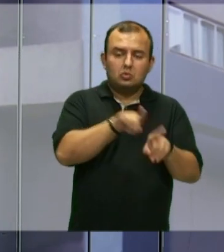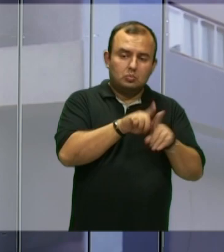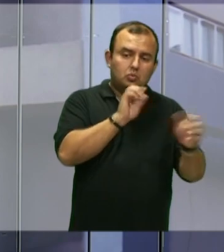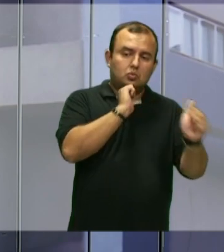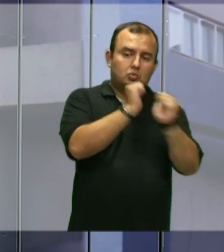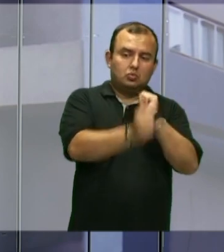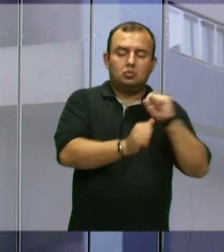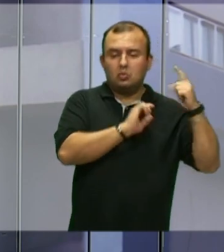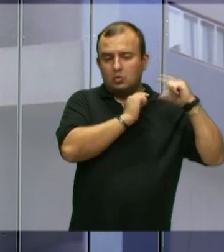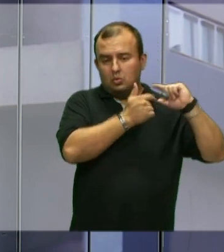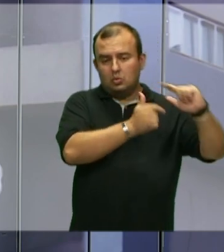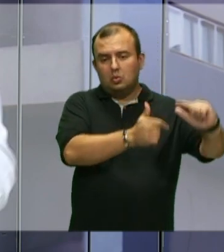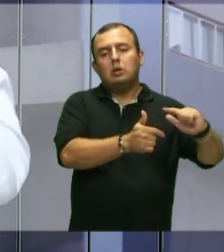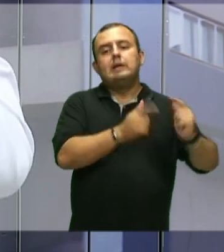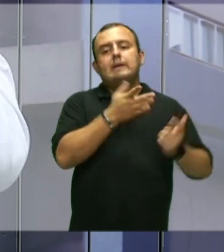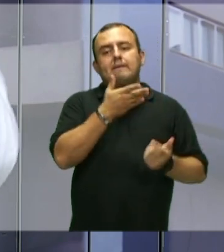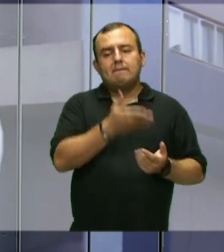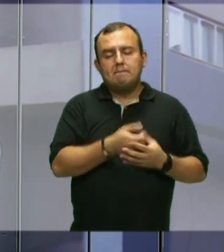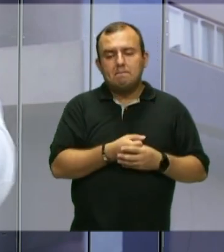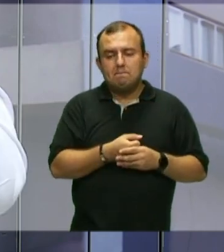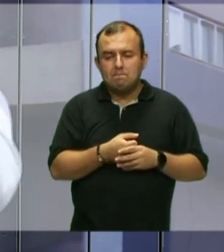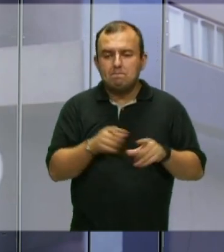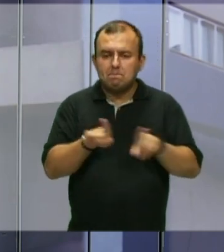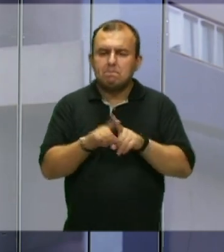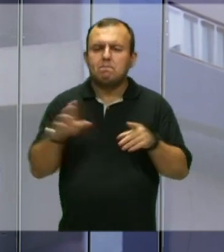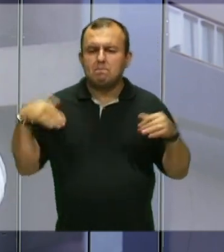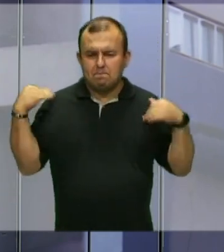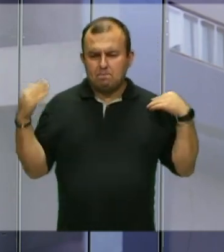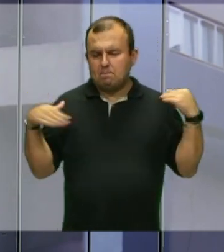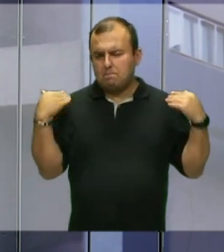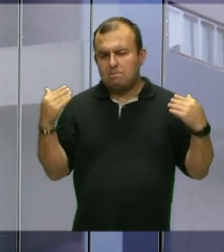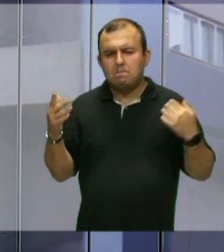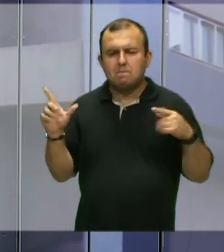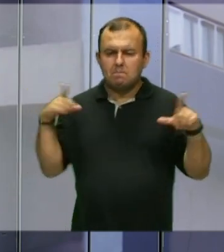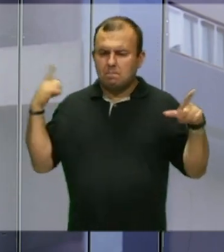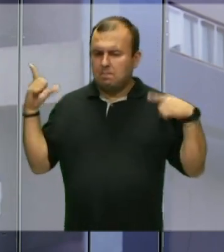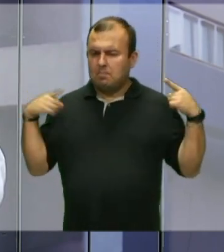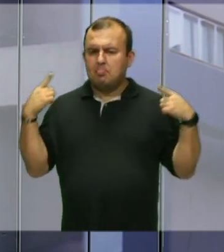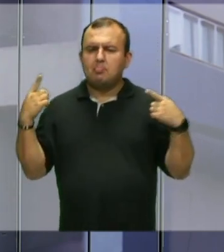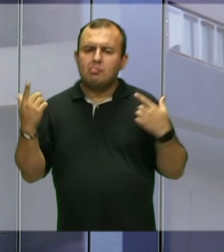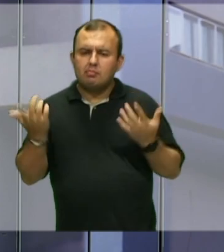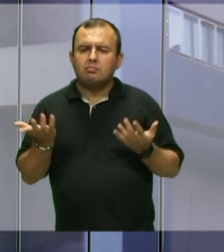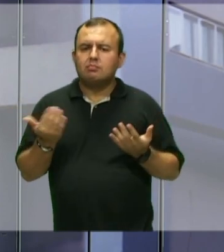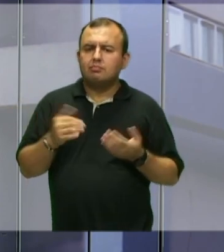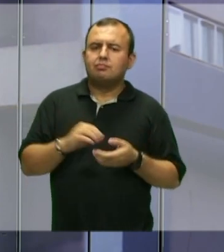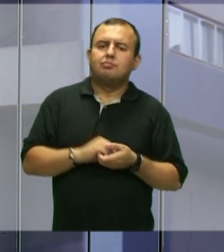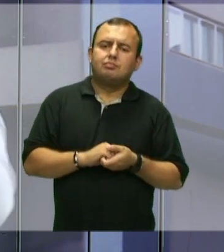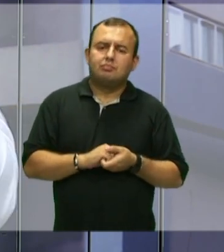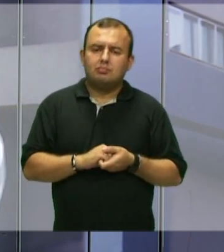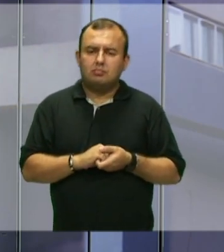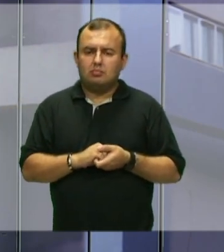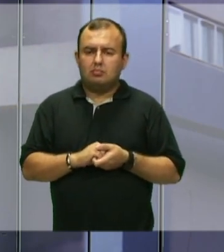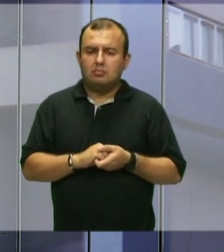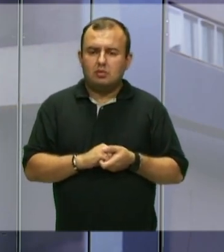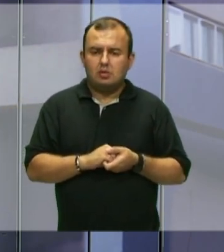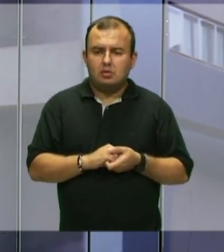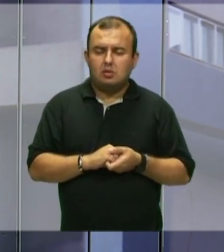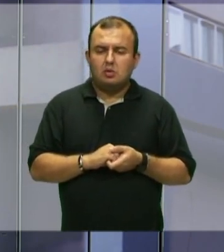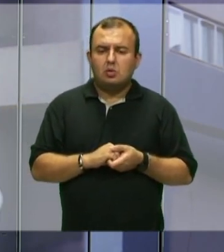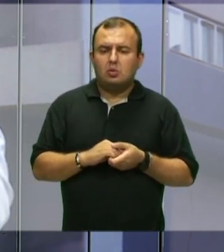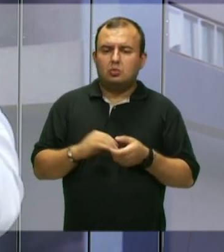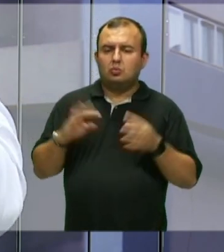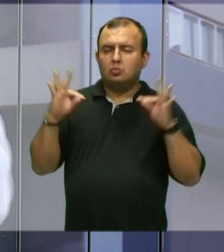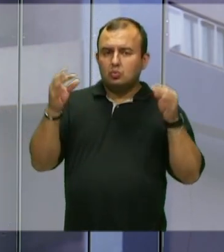pessoal tradicionalista que usa para passeio, para lazer, esses cavalos, essas carroças, unimos todo mundo dentro